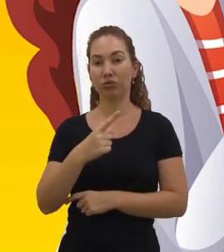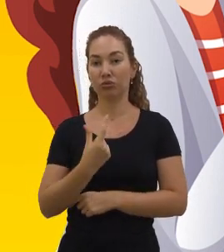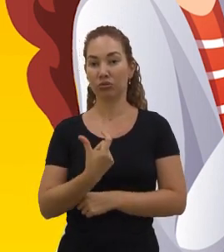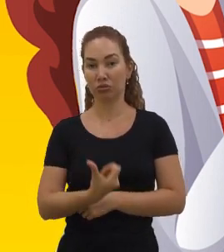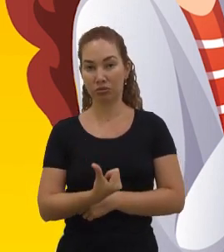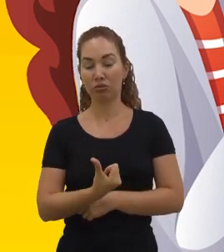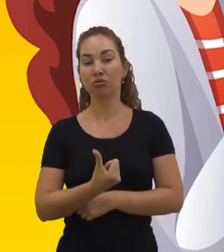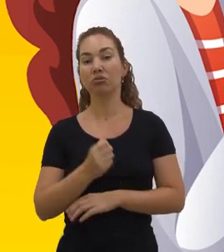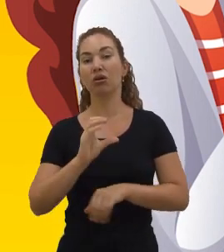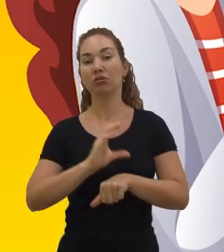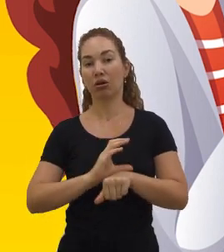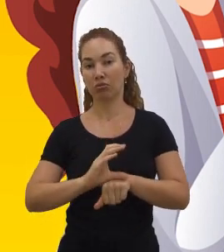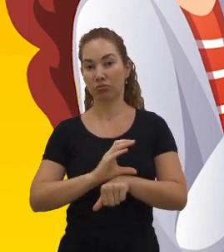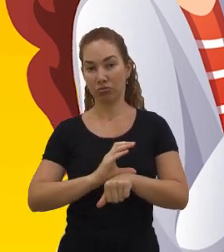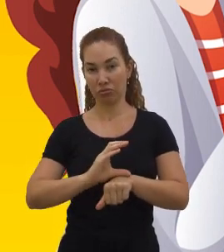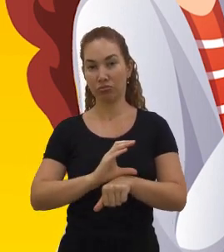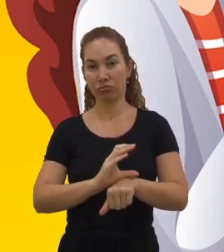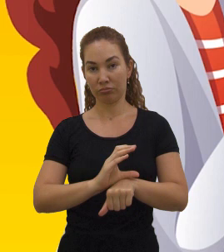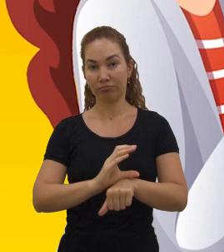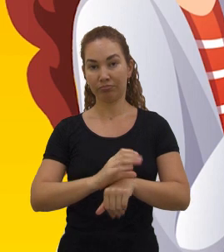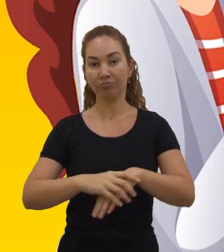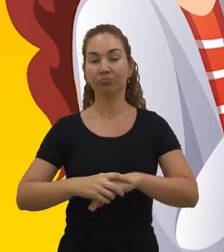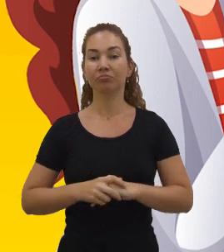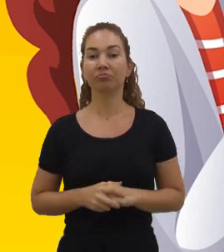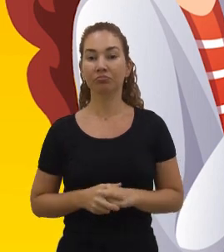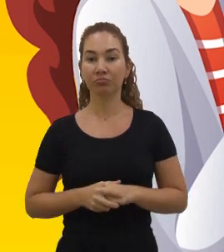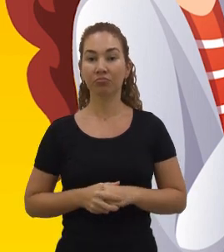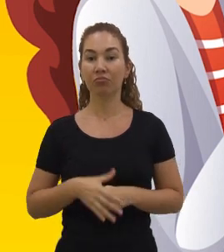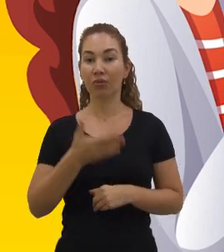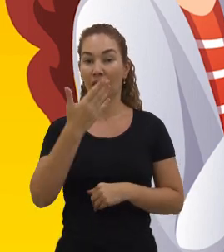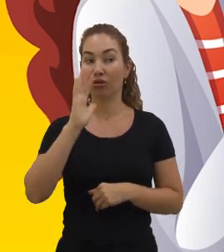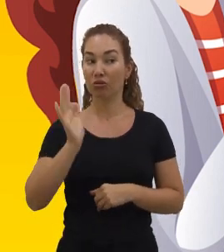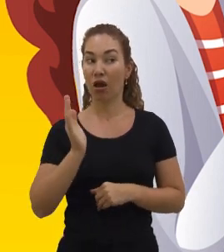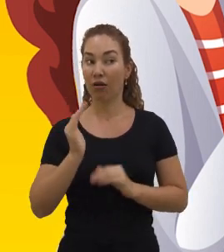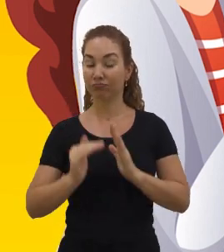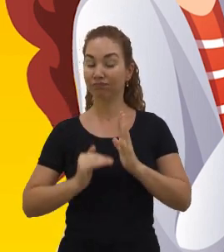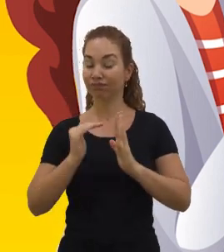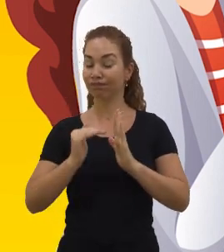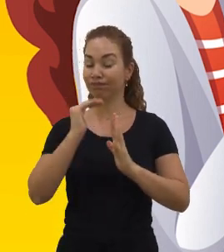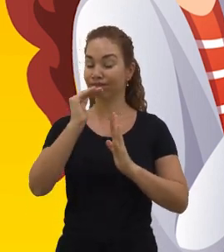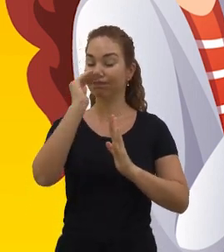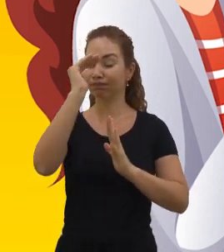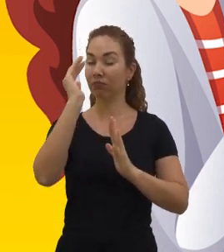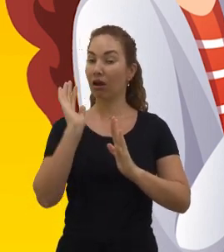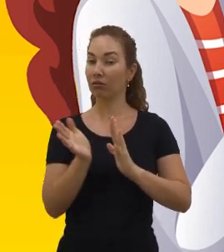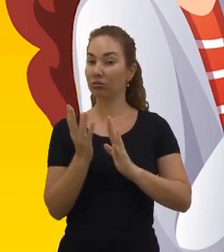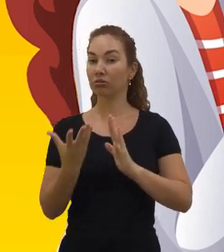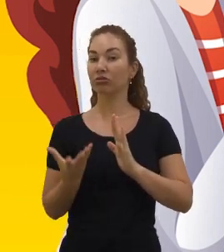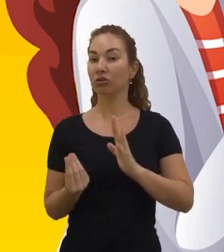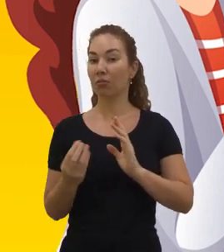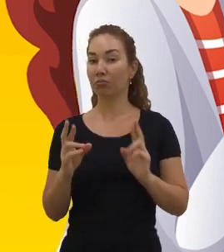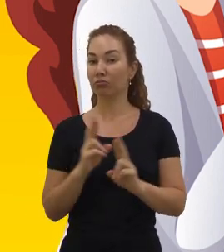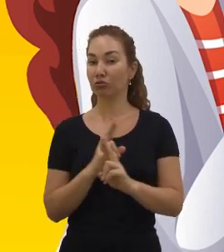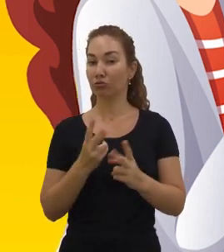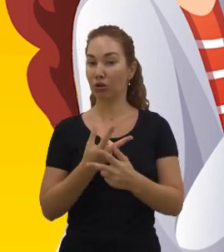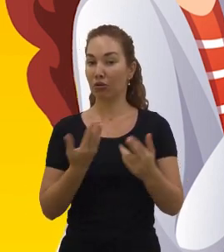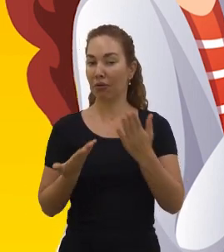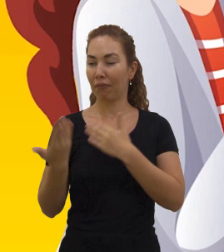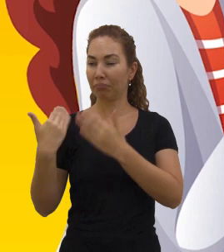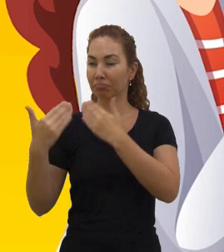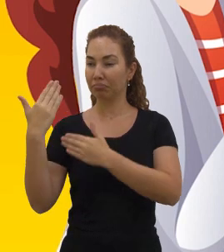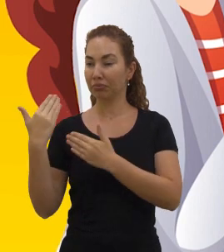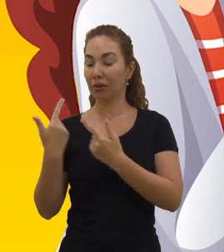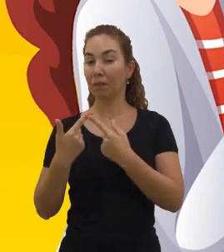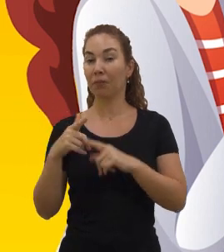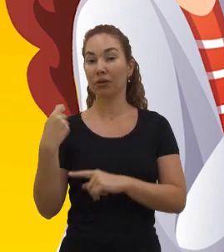7.716 da Constituição, e acho que a gente já avançou muito em relação às coisas passadas,